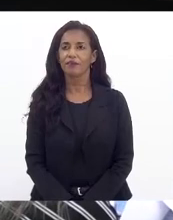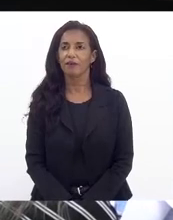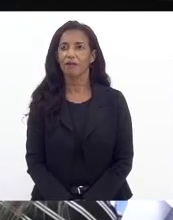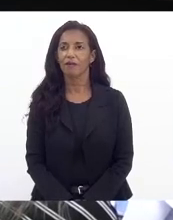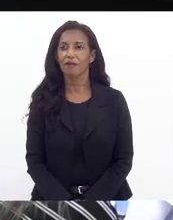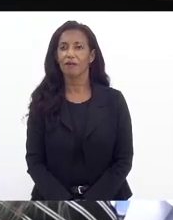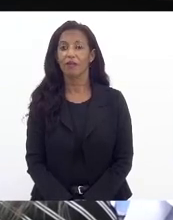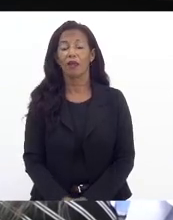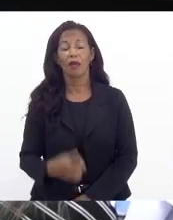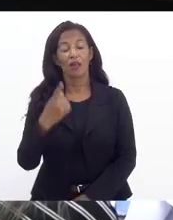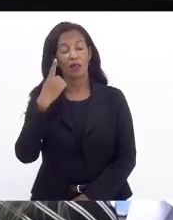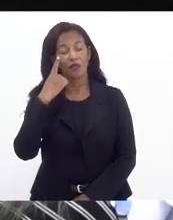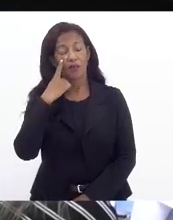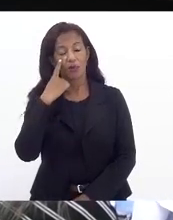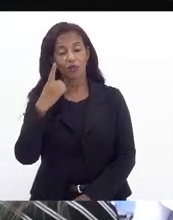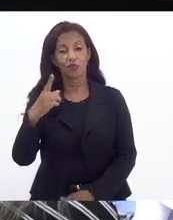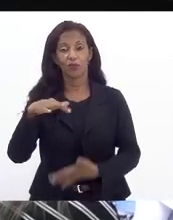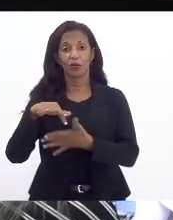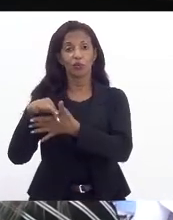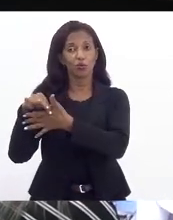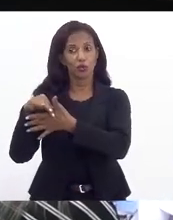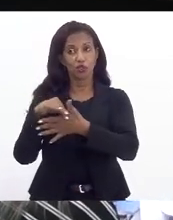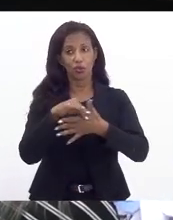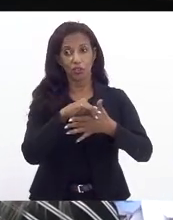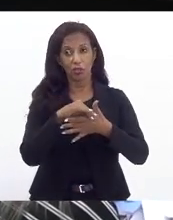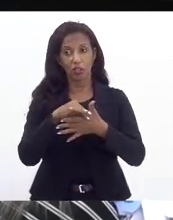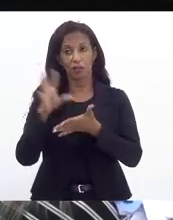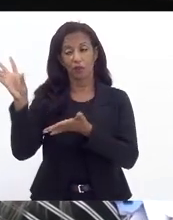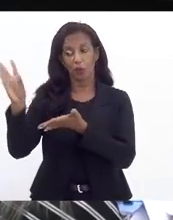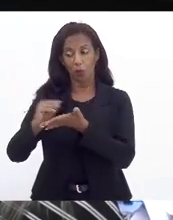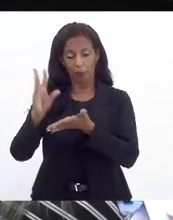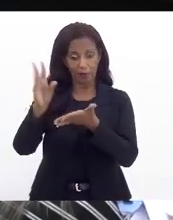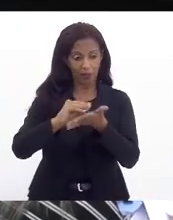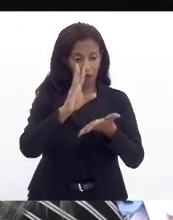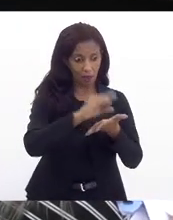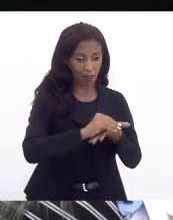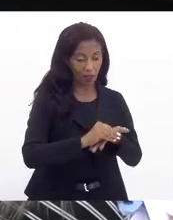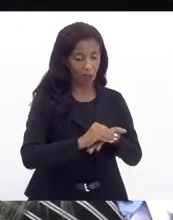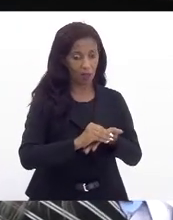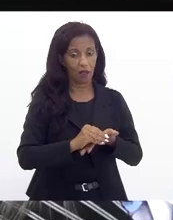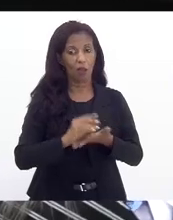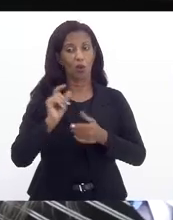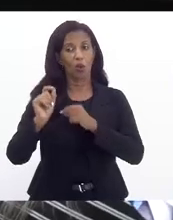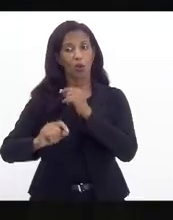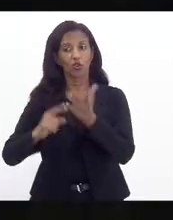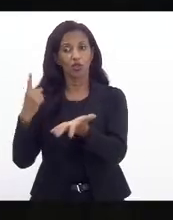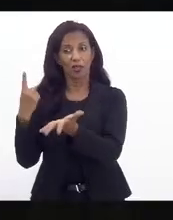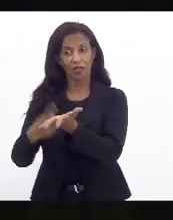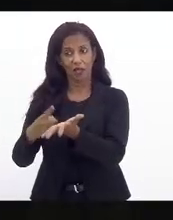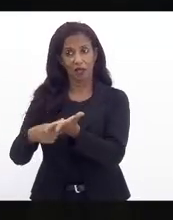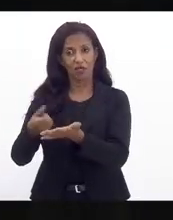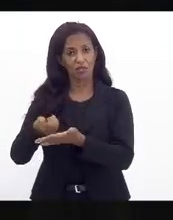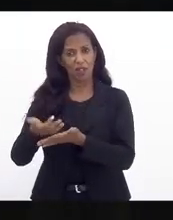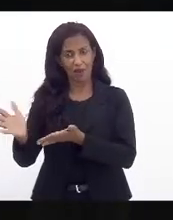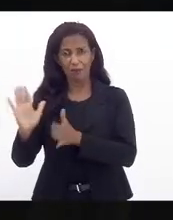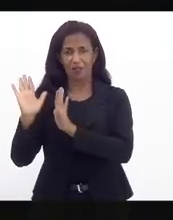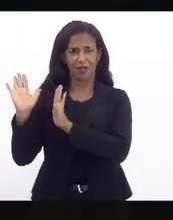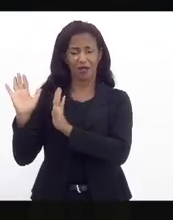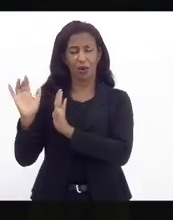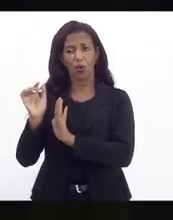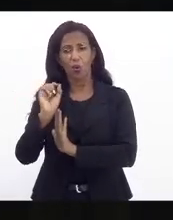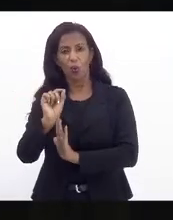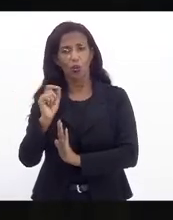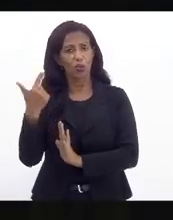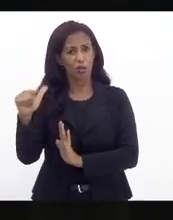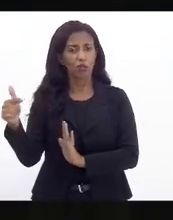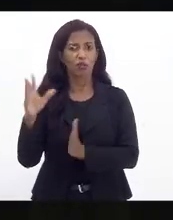ouvir os líderes deputado Márcio vamos anotar o que os líderes vão dizer que já tem acordo a gente encaminha aqui que está acordado o que não tem